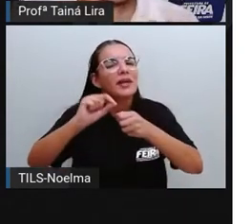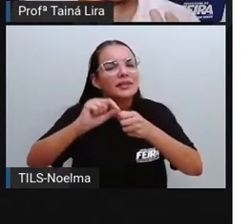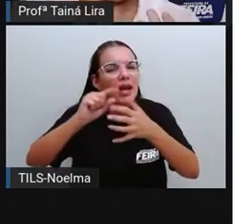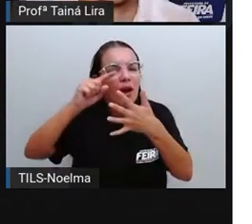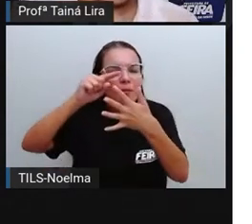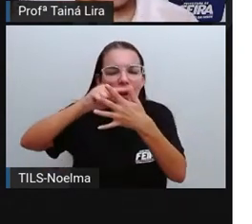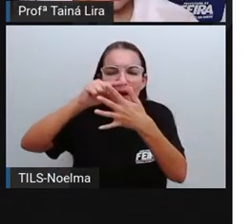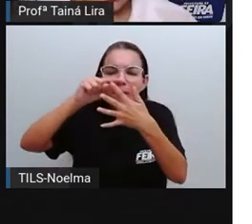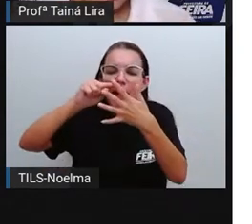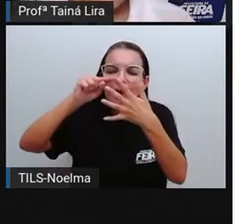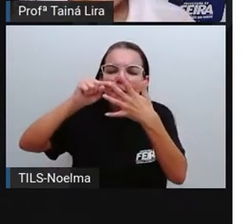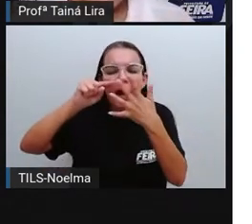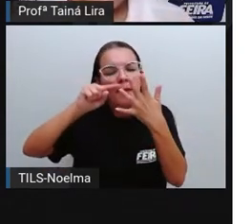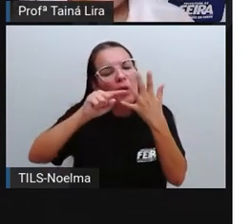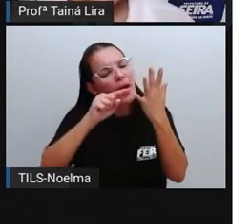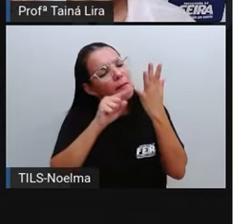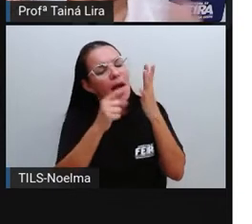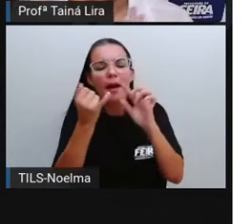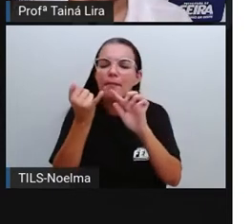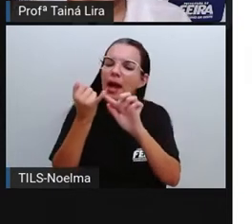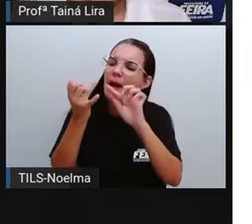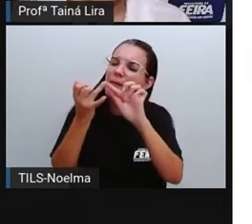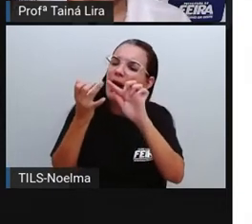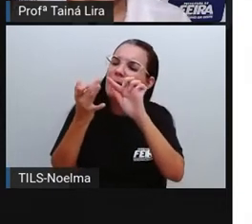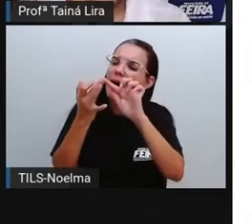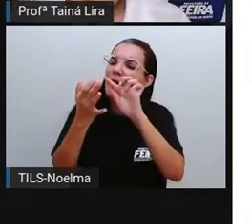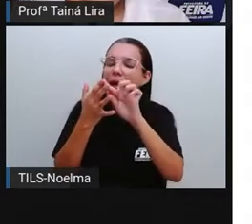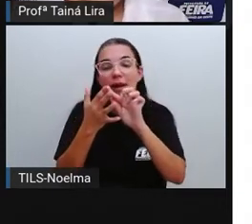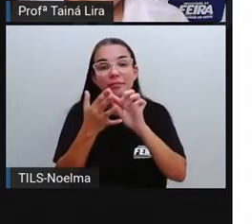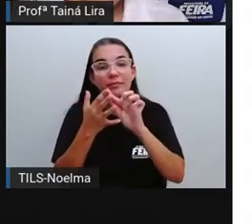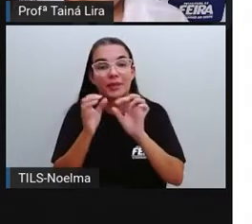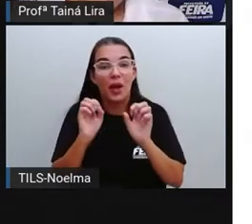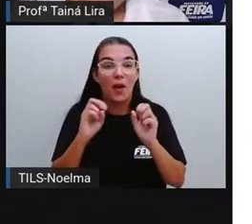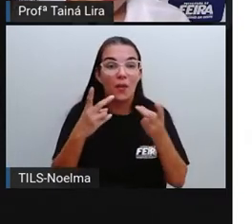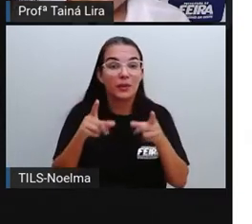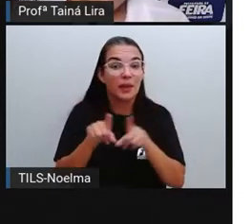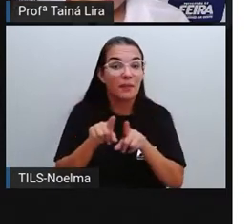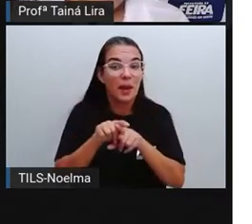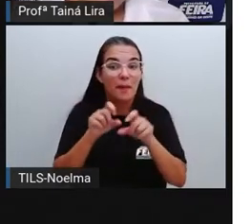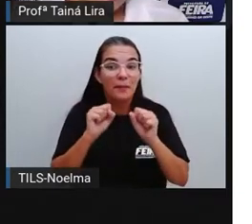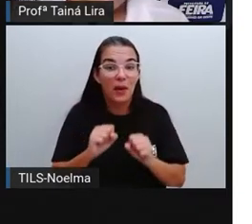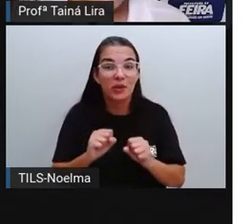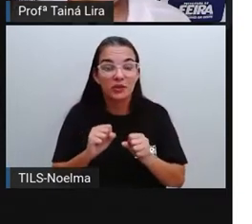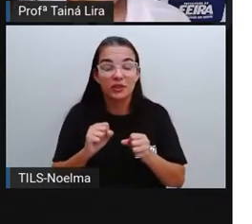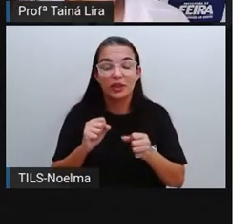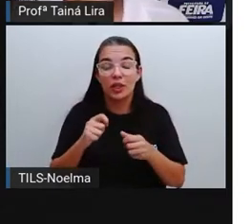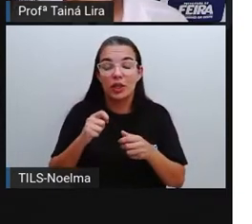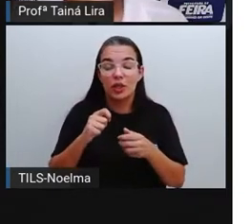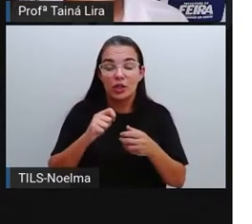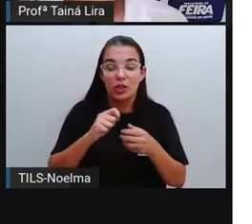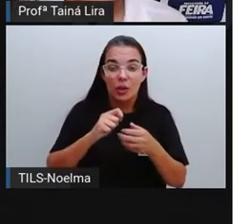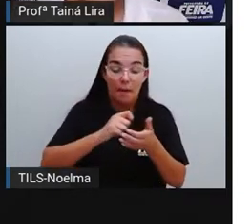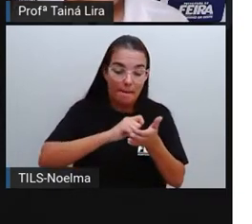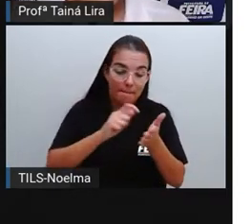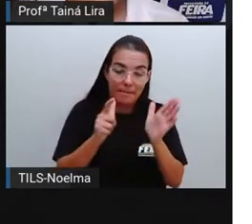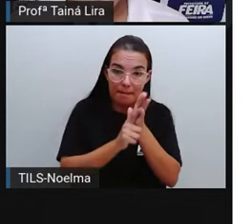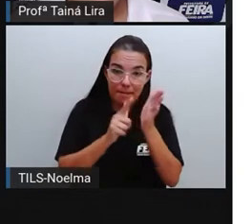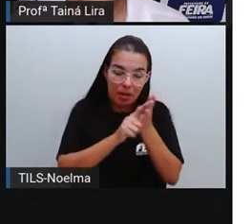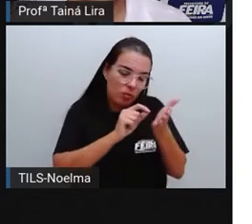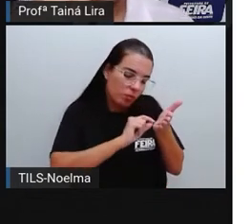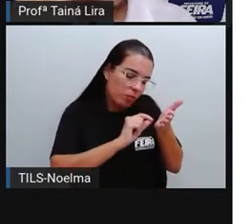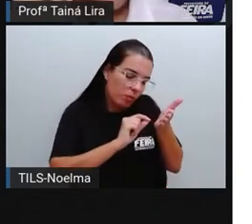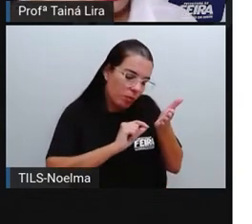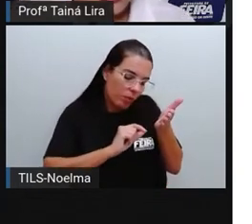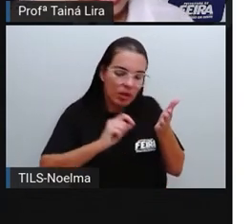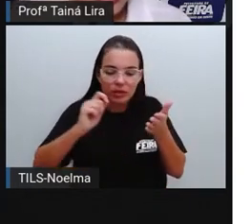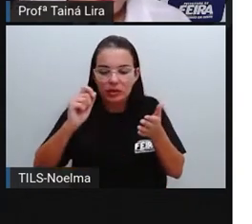pode ó, contar nos dedos, tá? Ou você também pode jogar ali com papel e lápis do lado e ir anotando, fazendo os